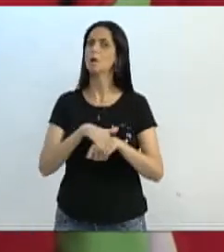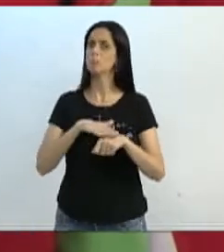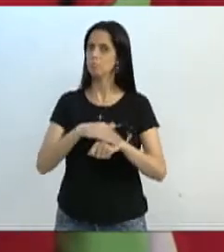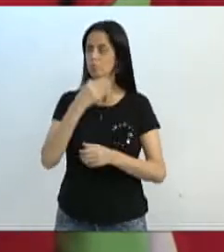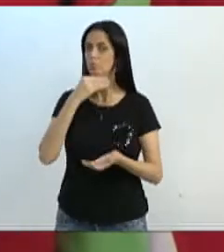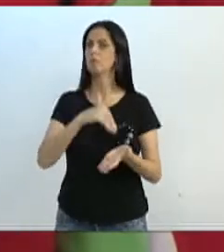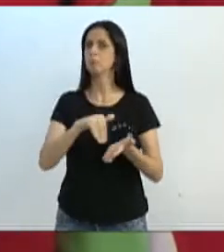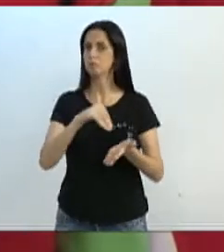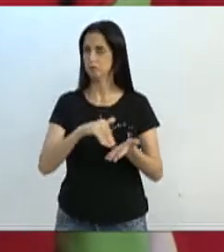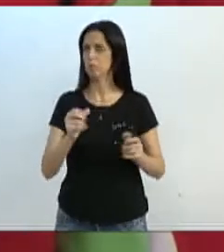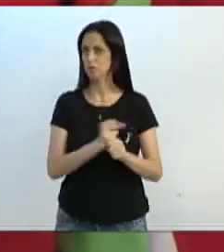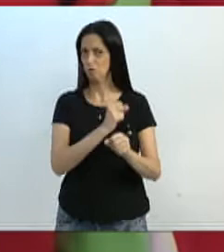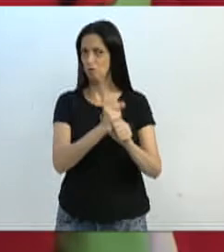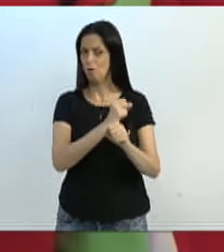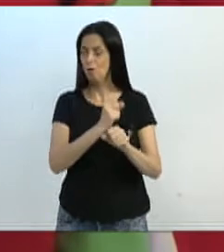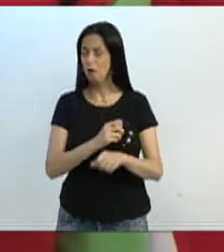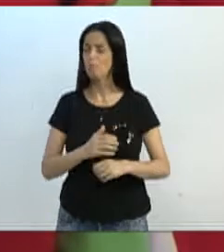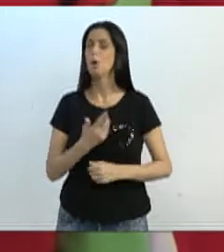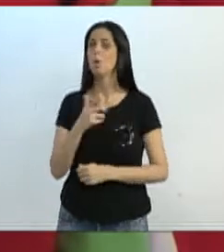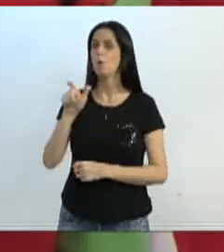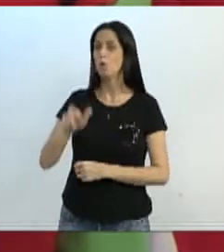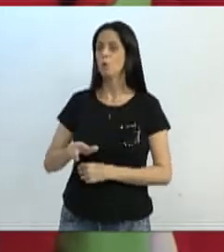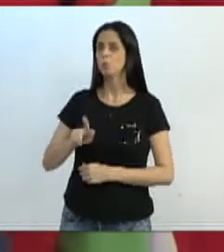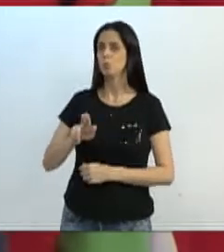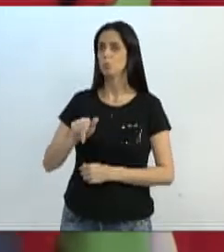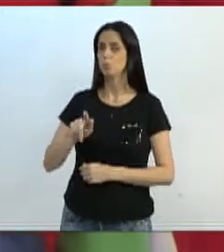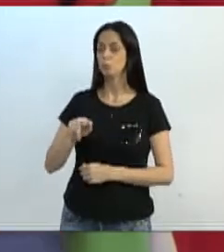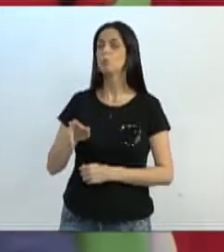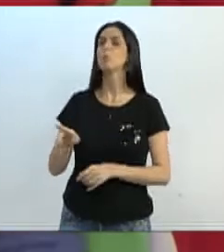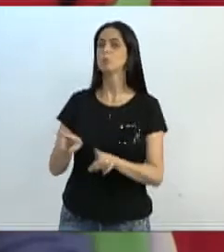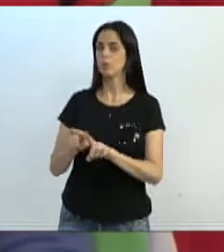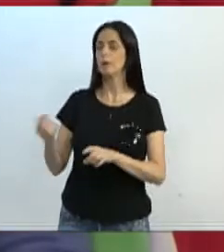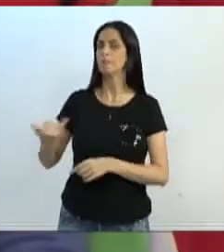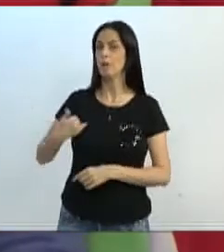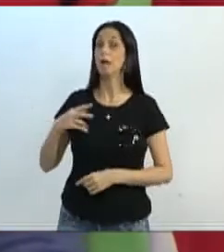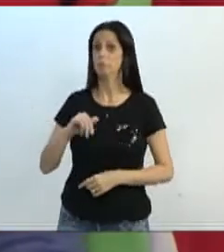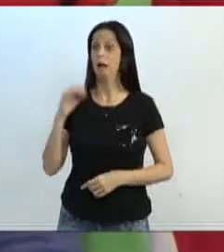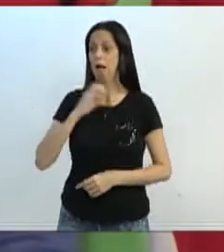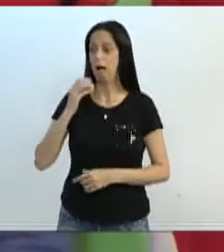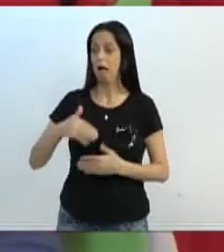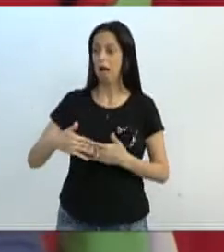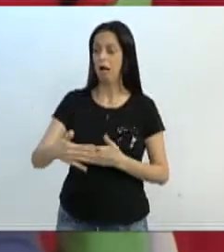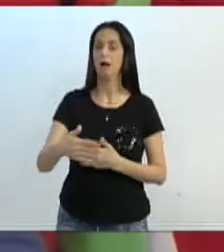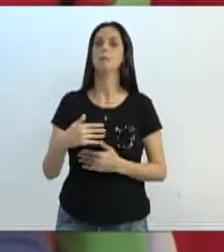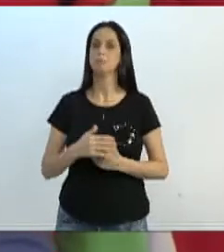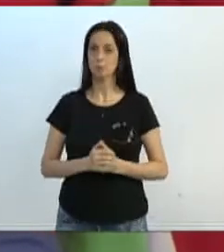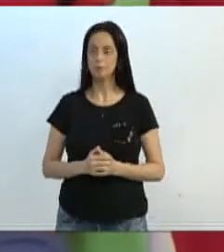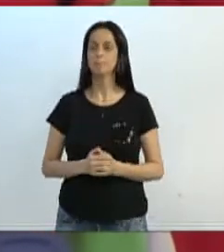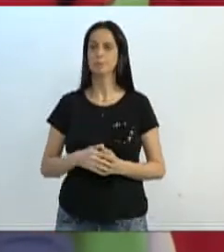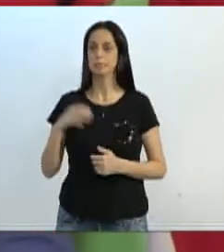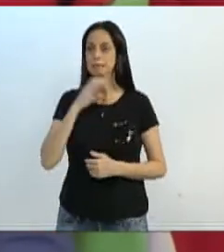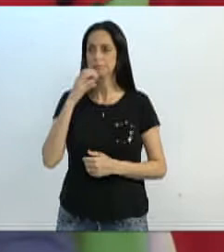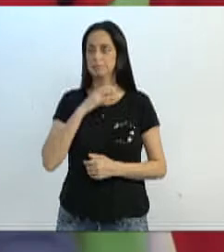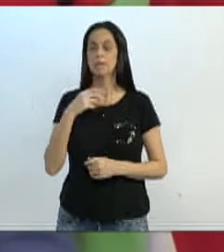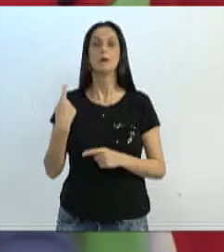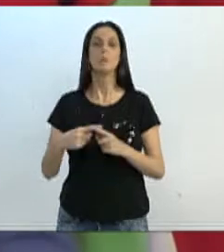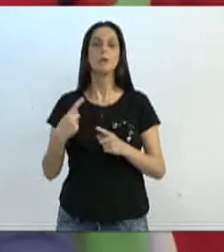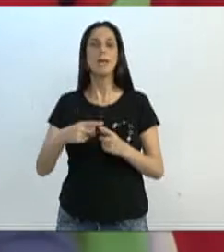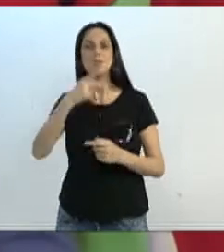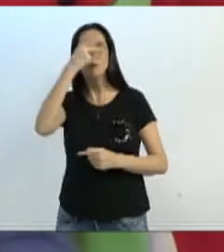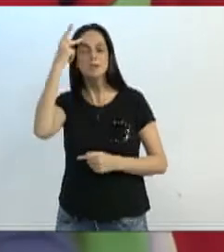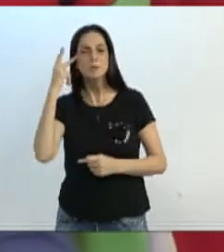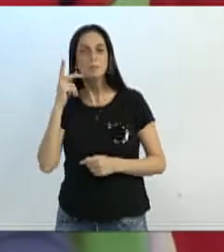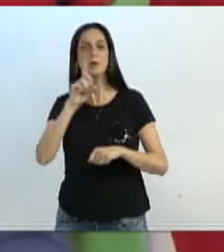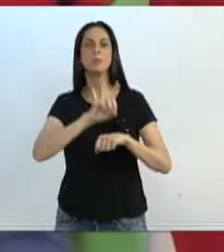Gugu, Gustavo, e disseram que vão acelerar o processo para que as empresas e quem tem comércio, de alguma forma, não